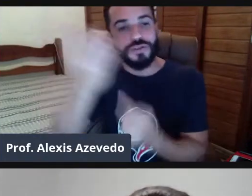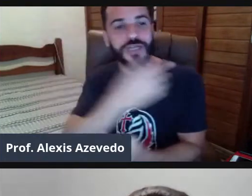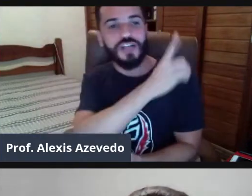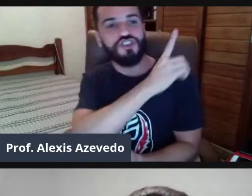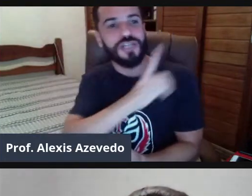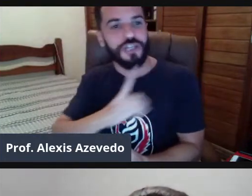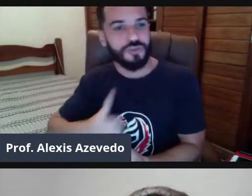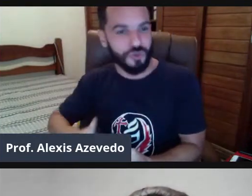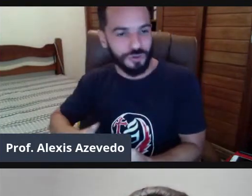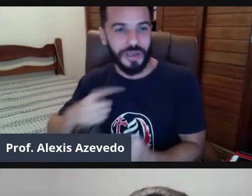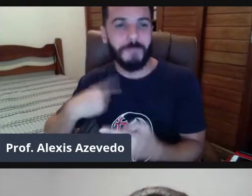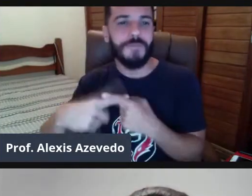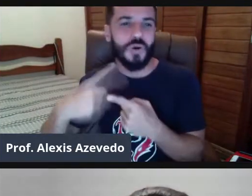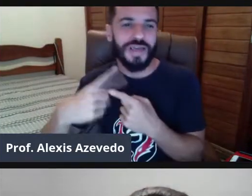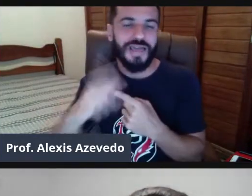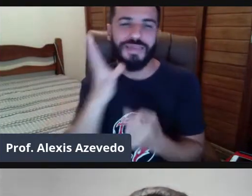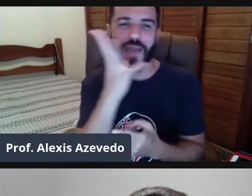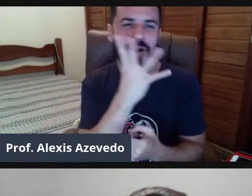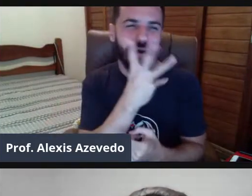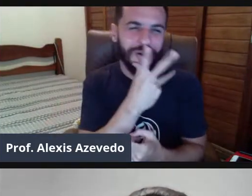Mas